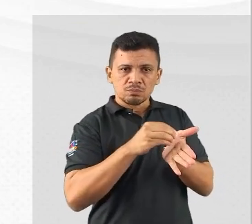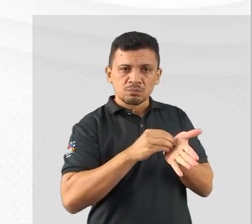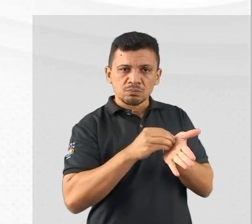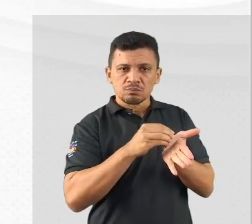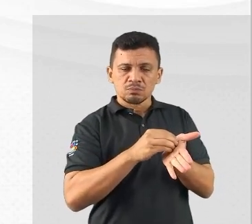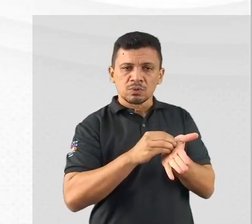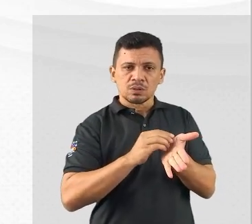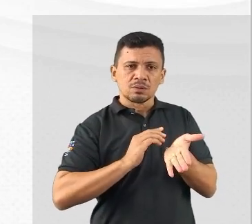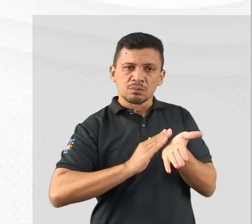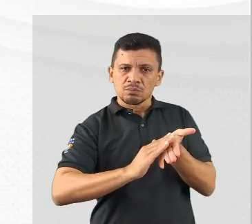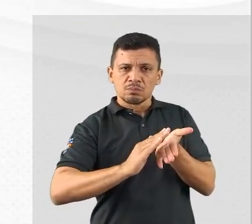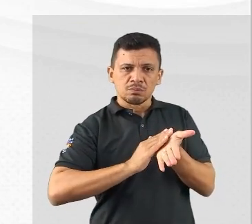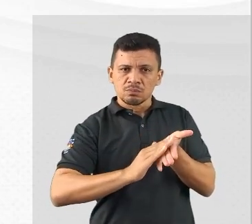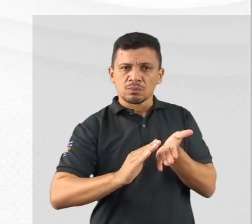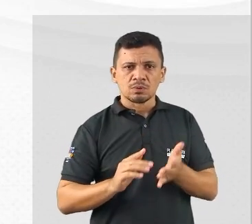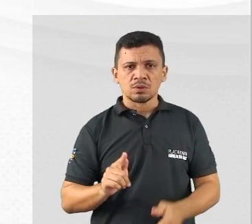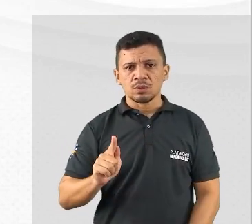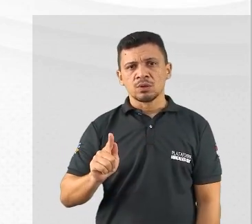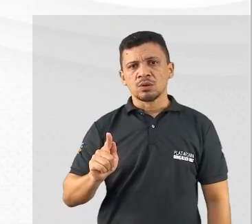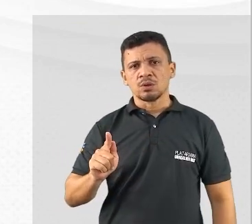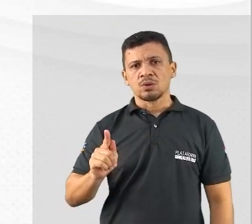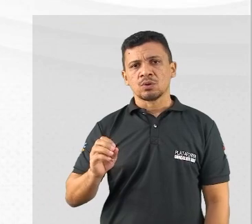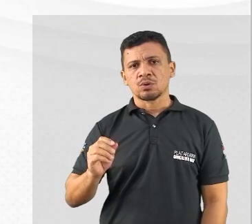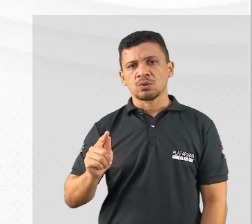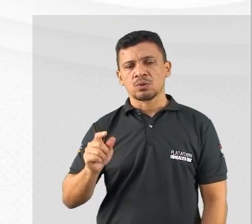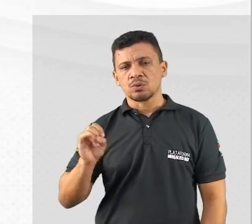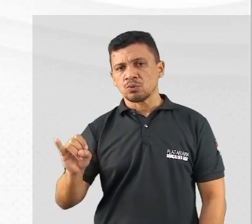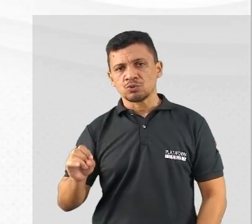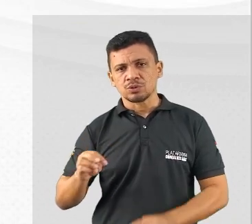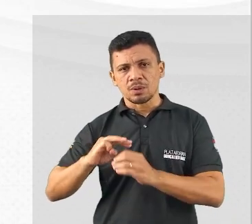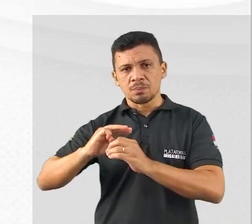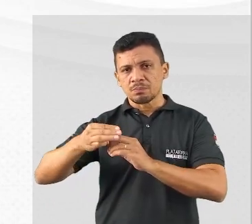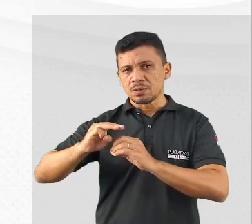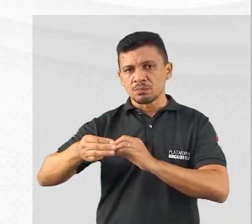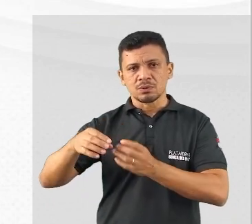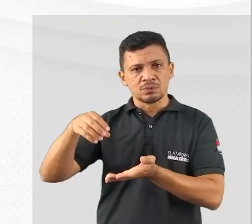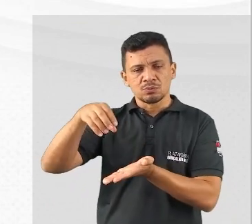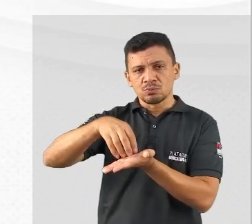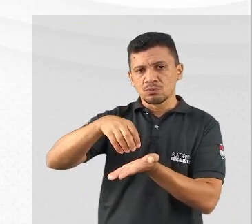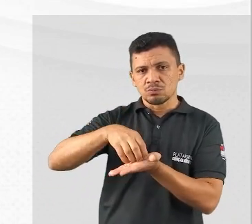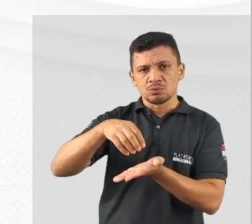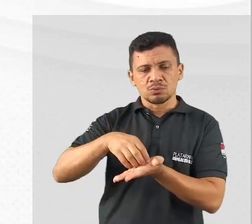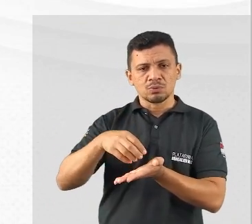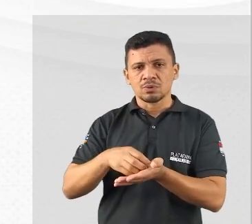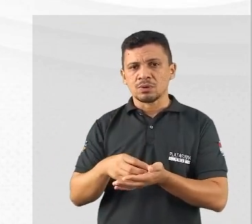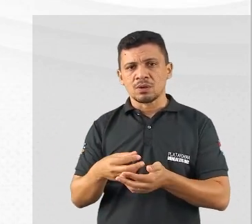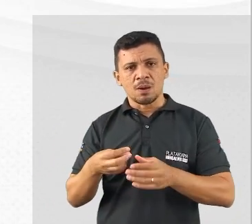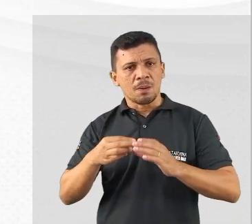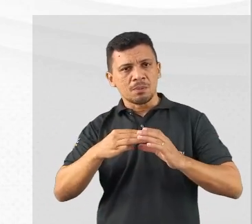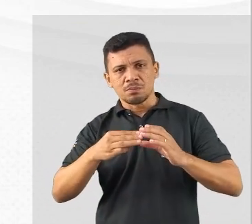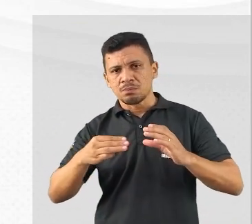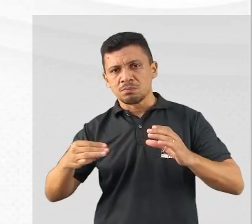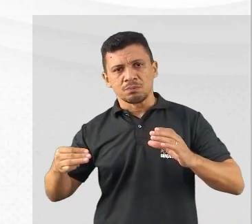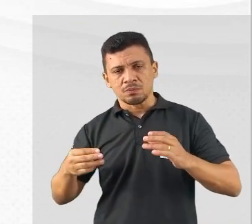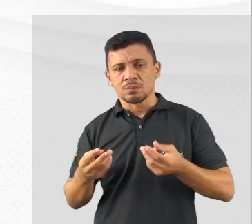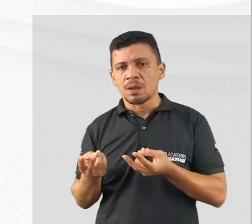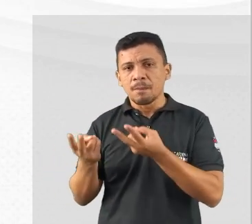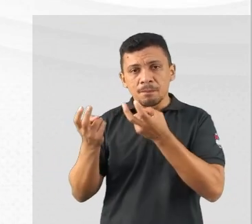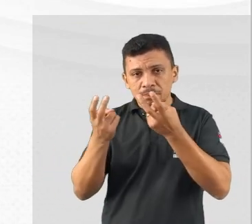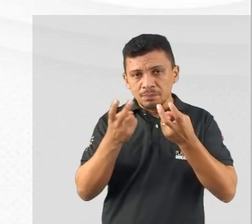complexo de Golgi, membrana plasmática, núcleo, ribossomo, tá? Mitocôndria. E a gente